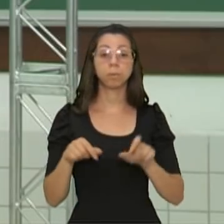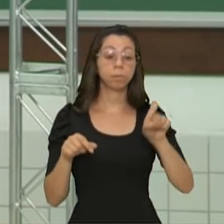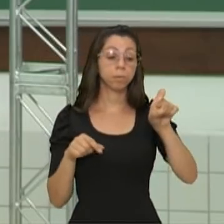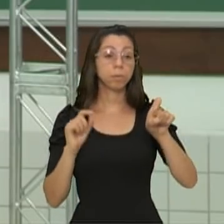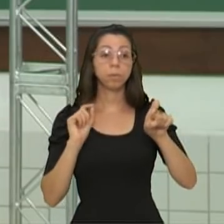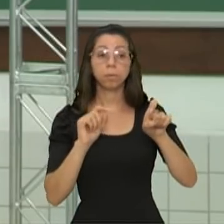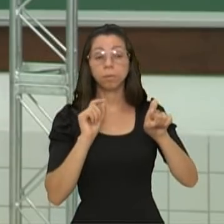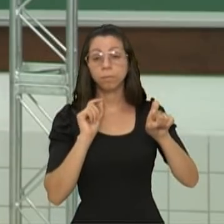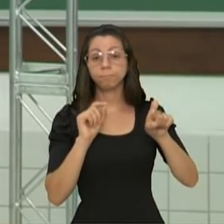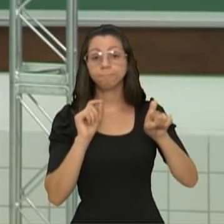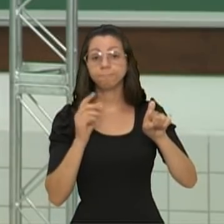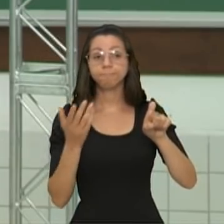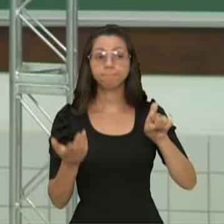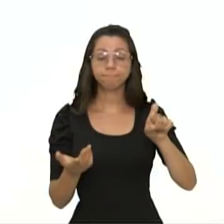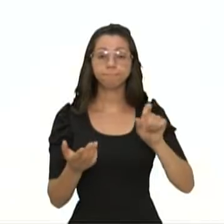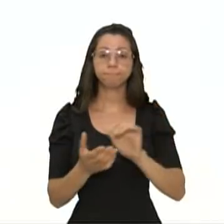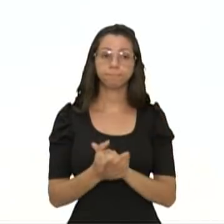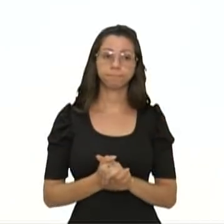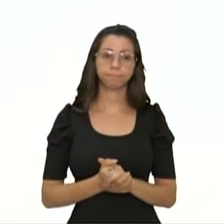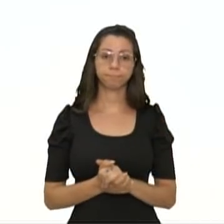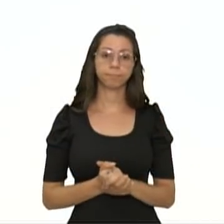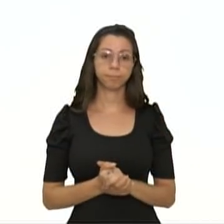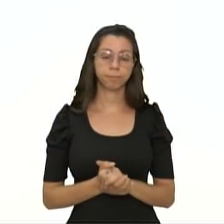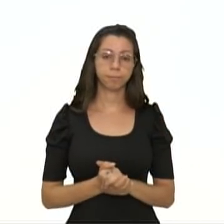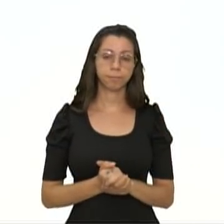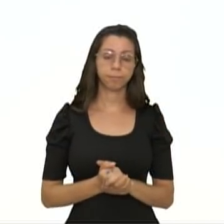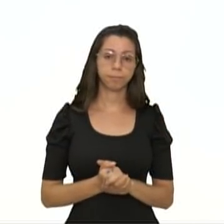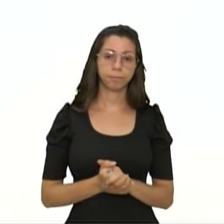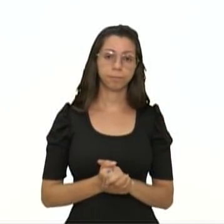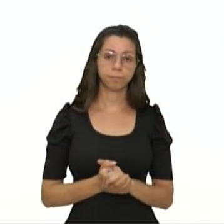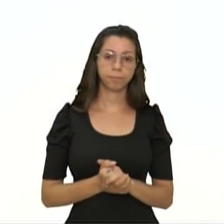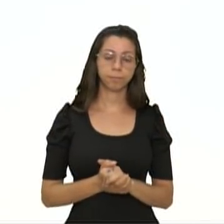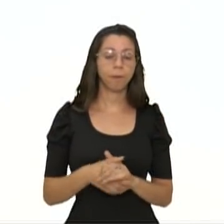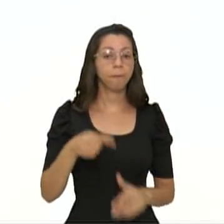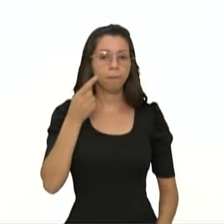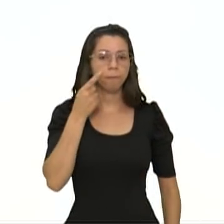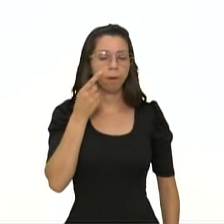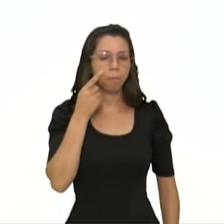representa, dá uma olhadinha no enunciado lá.